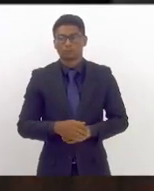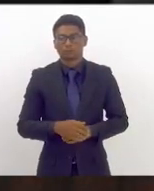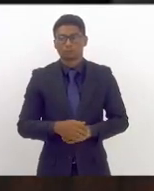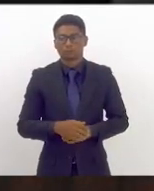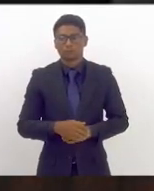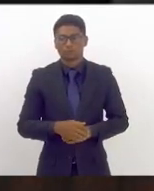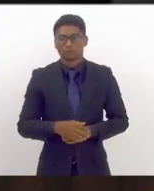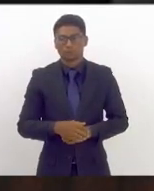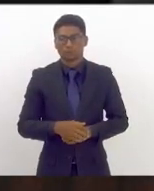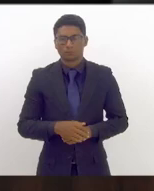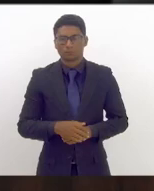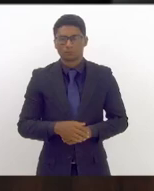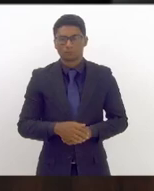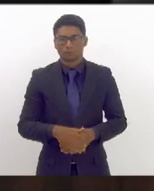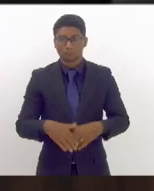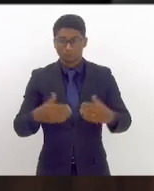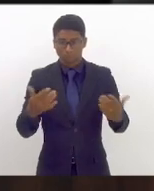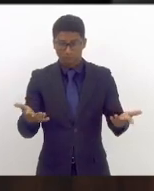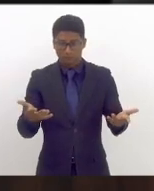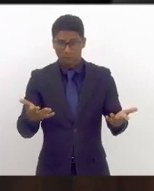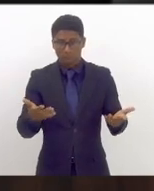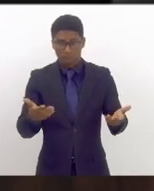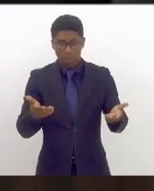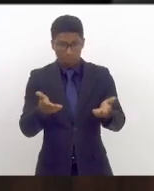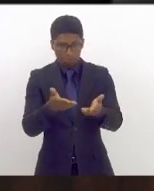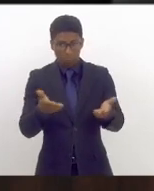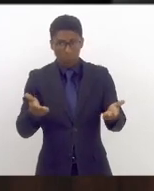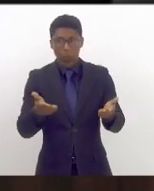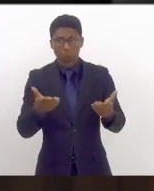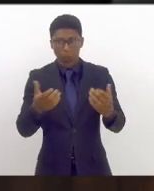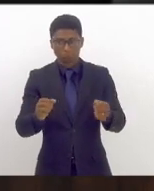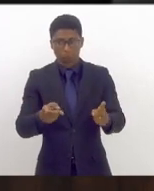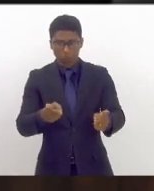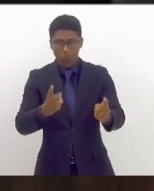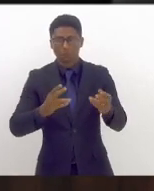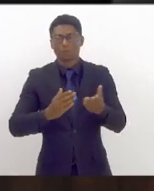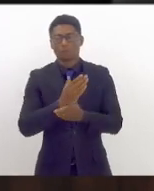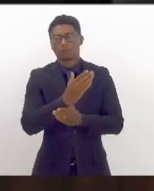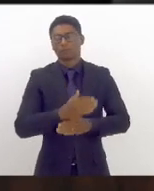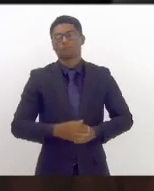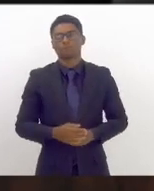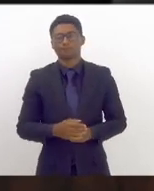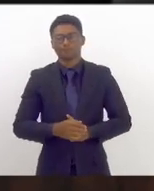matéria destacada senhores que a prova parece que estão aprovado